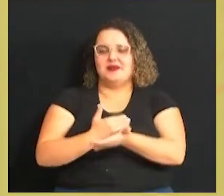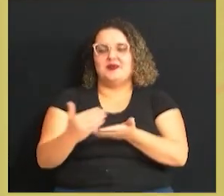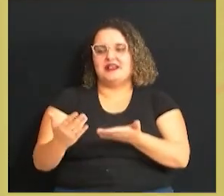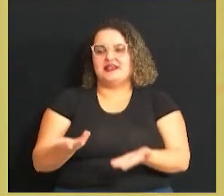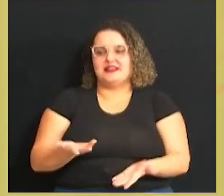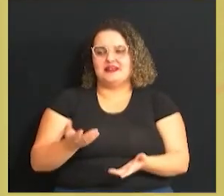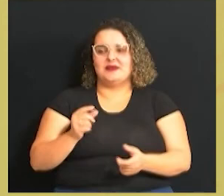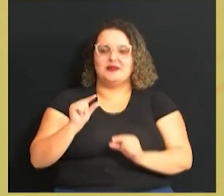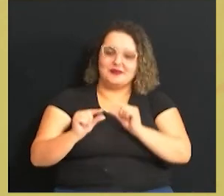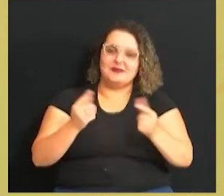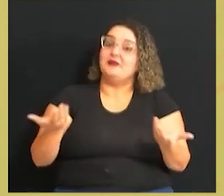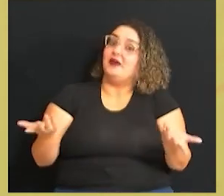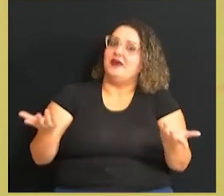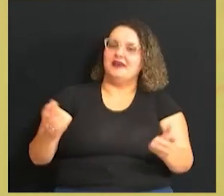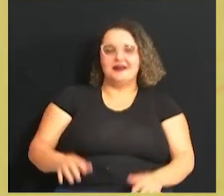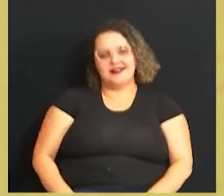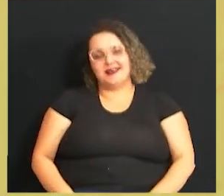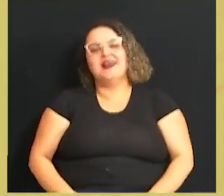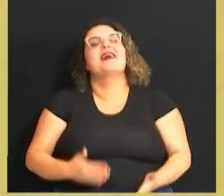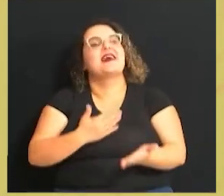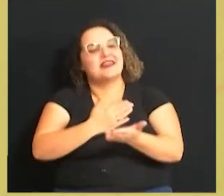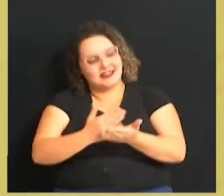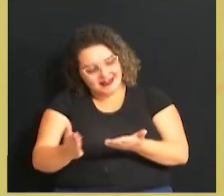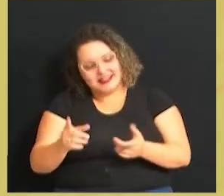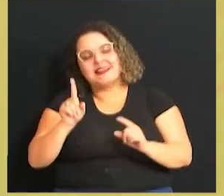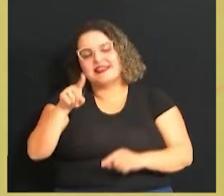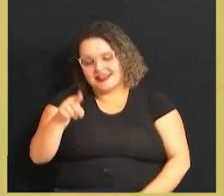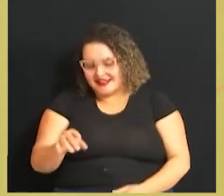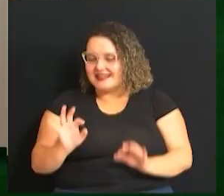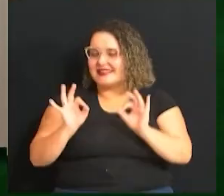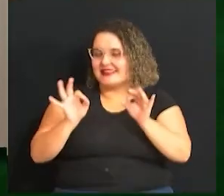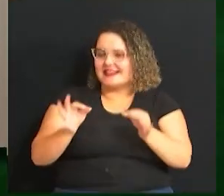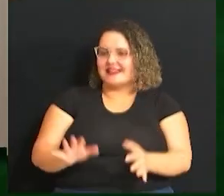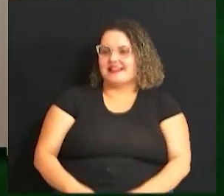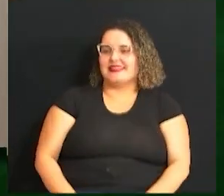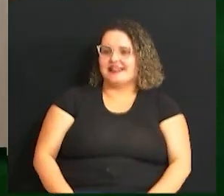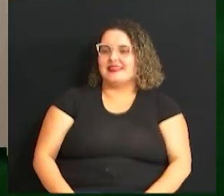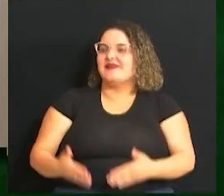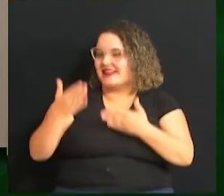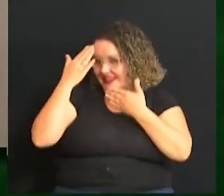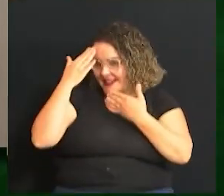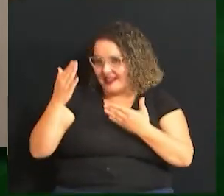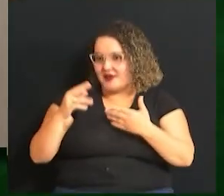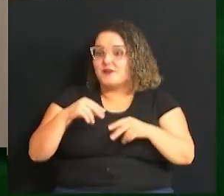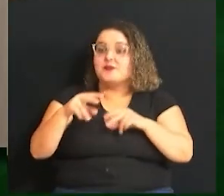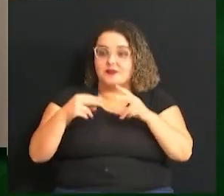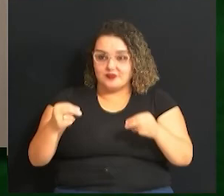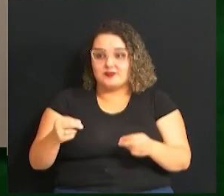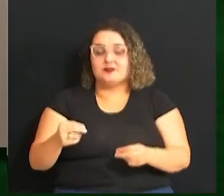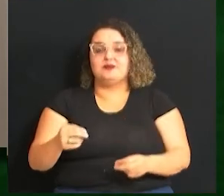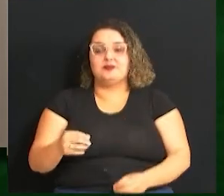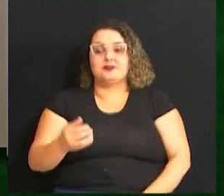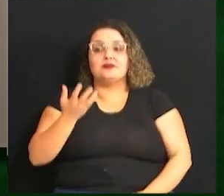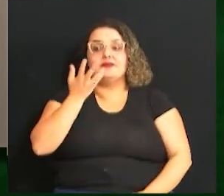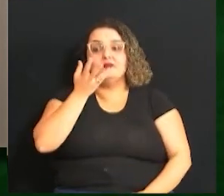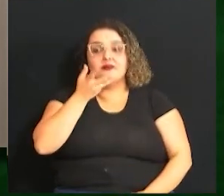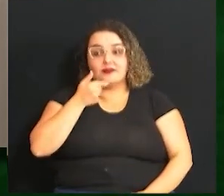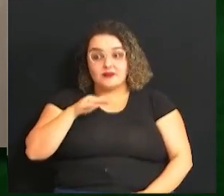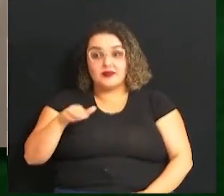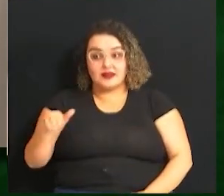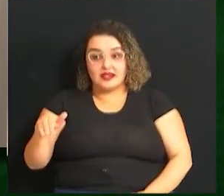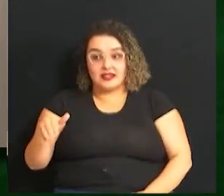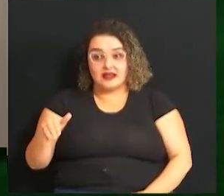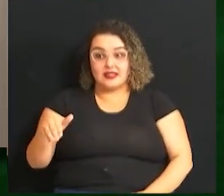com 2, já vou começando, pô, que isso? Já vai começar. Muito o livro vem com um brinde bem legal para a